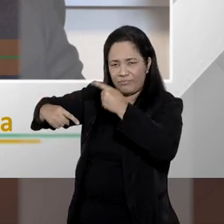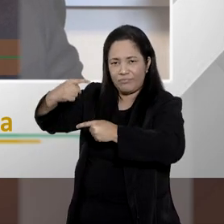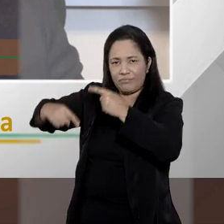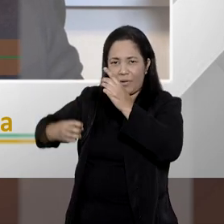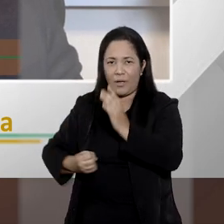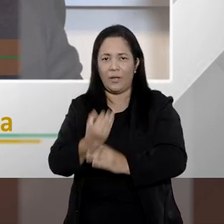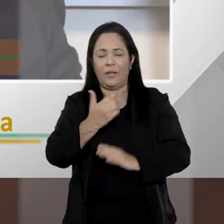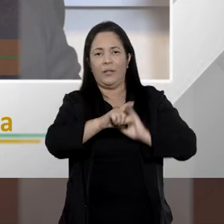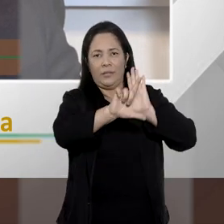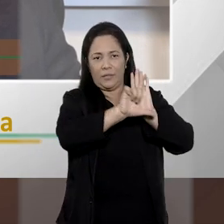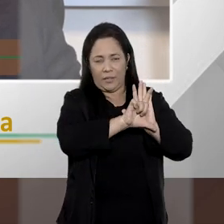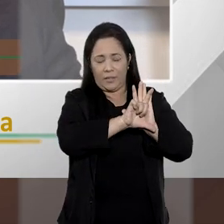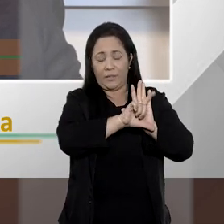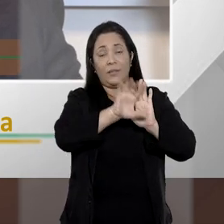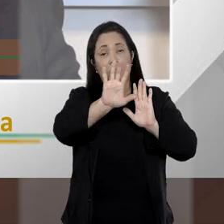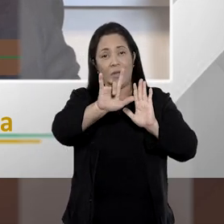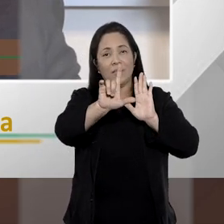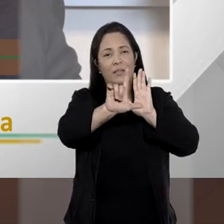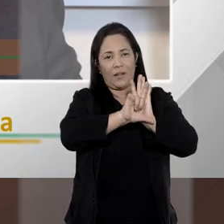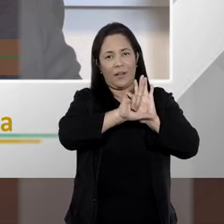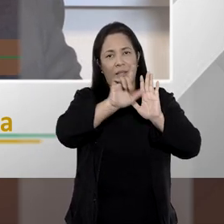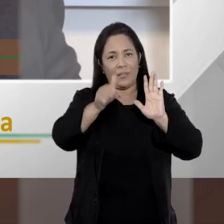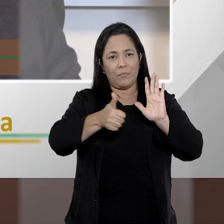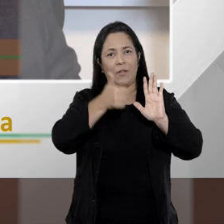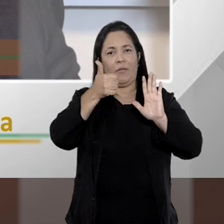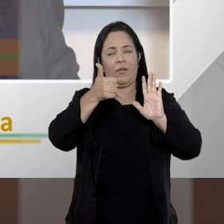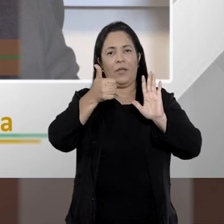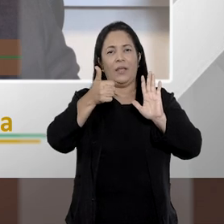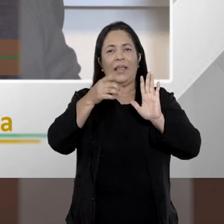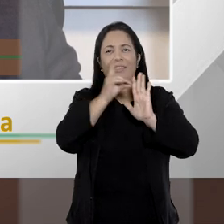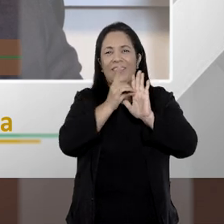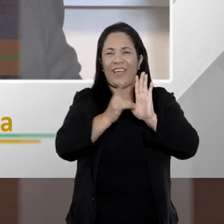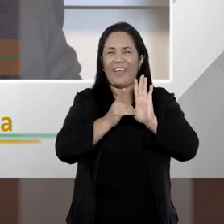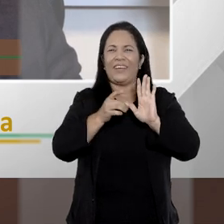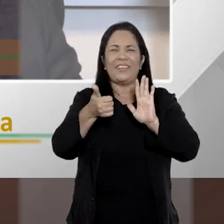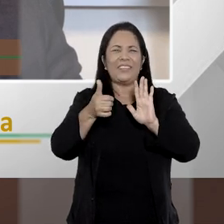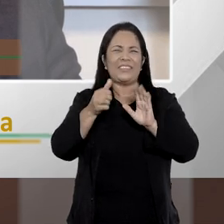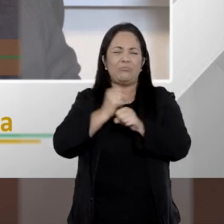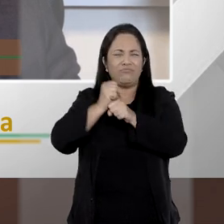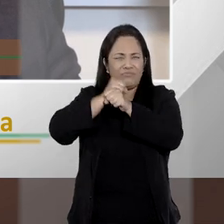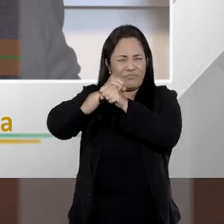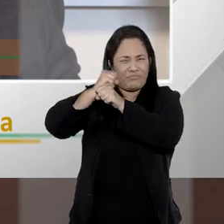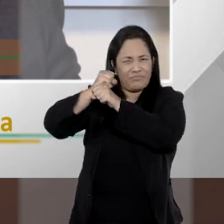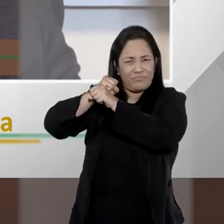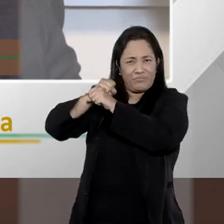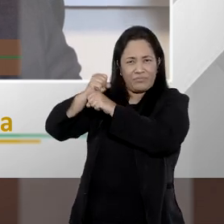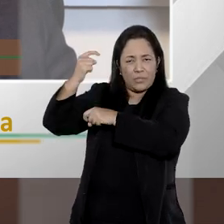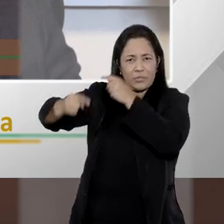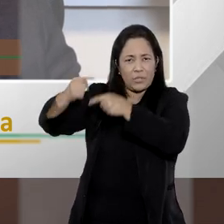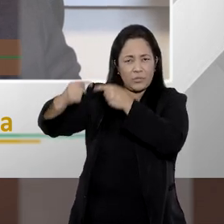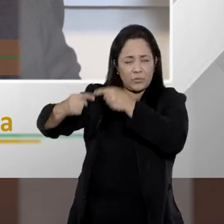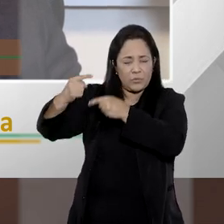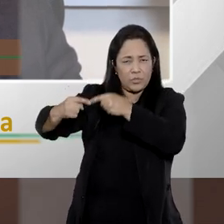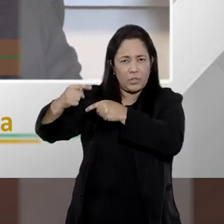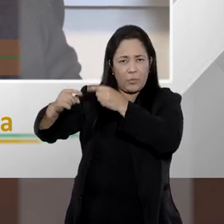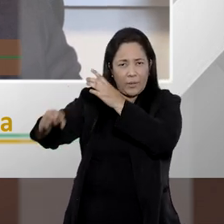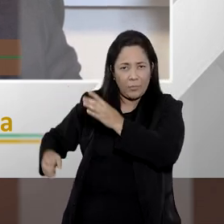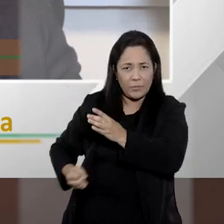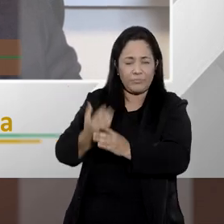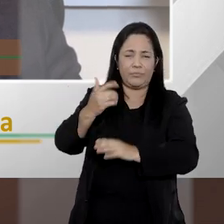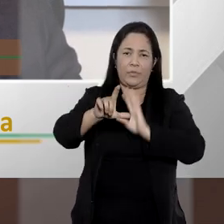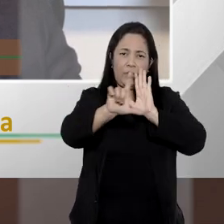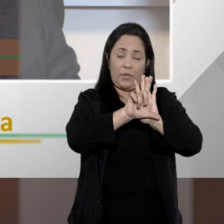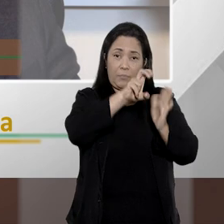lei avançada para o seu tempo. Ela é uma lei avançada em algumas décadas, porque o que se assegura na lei de execução penal é